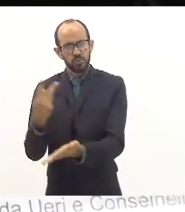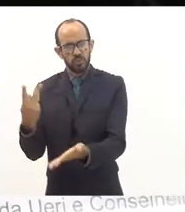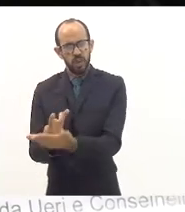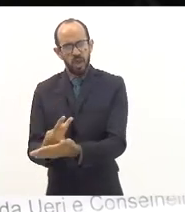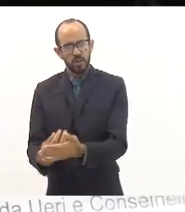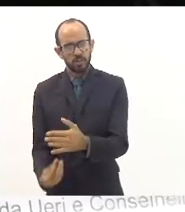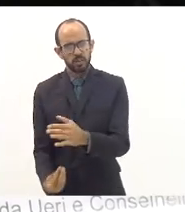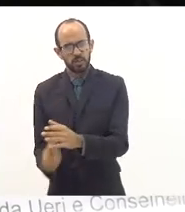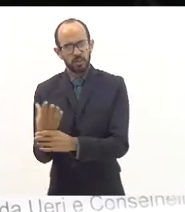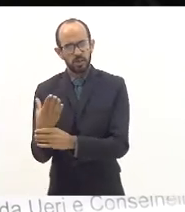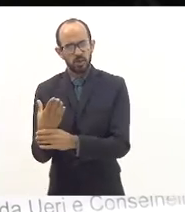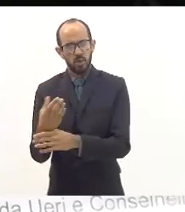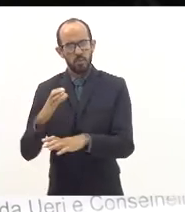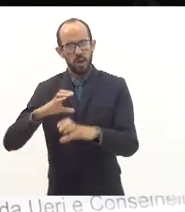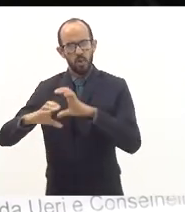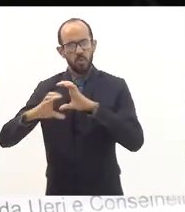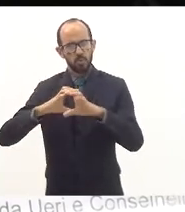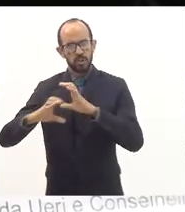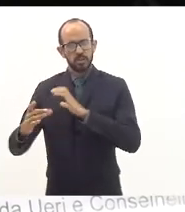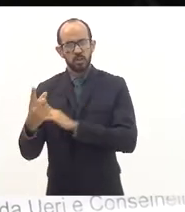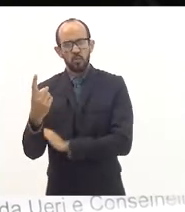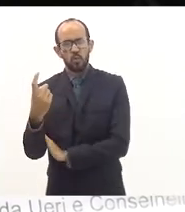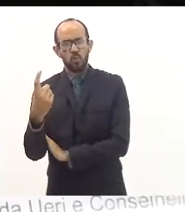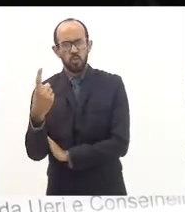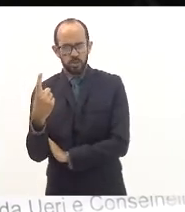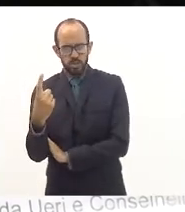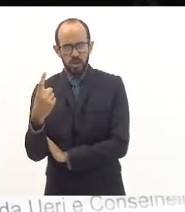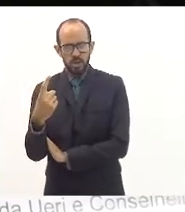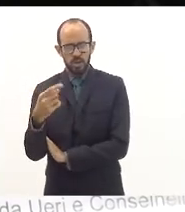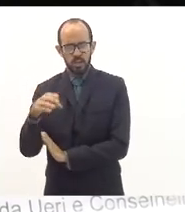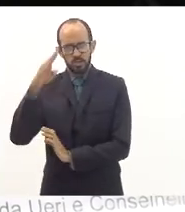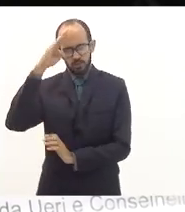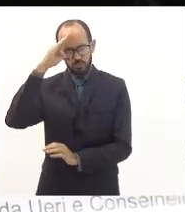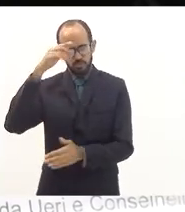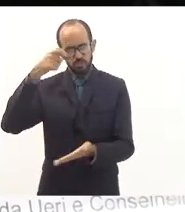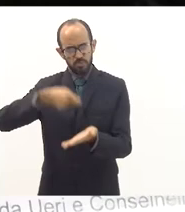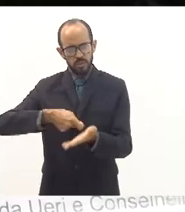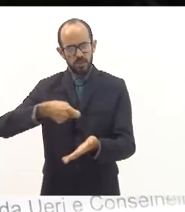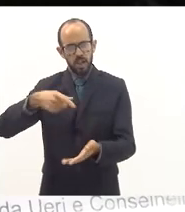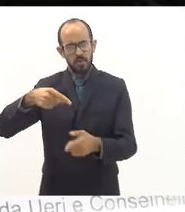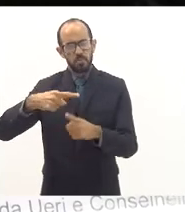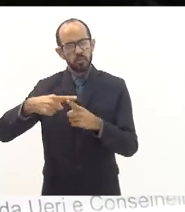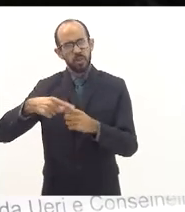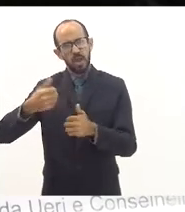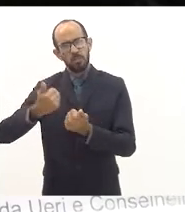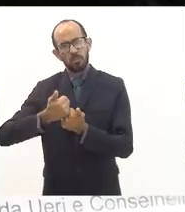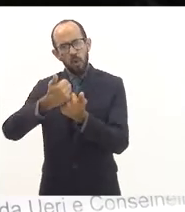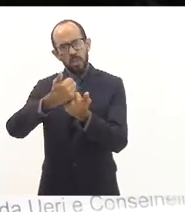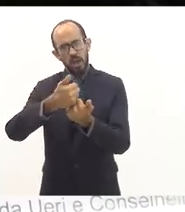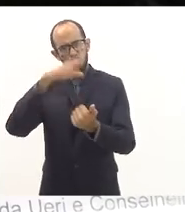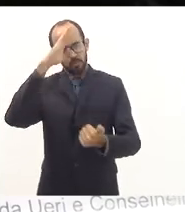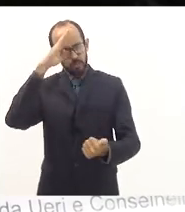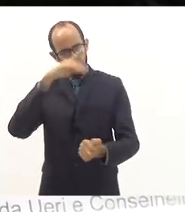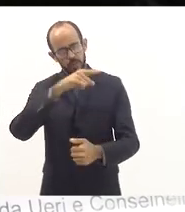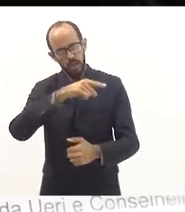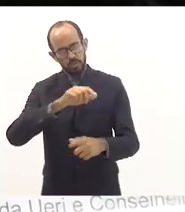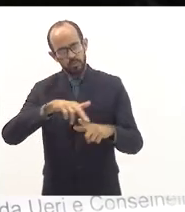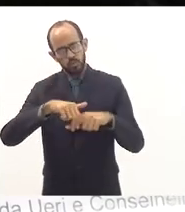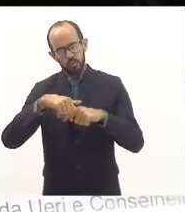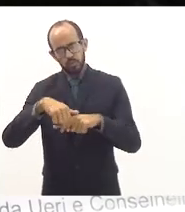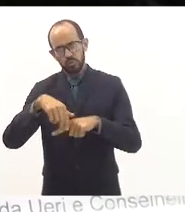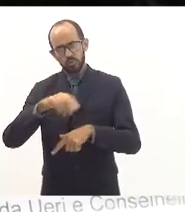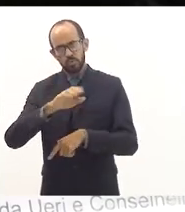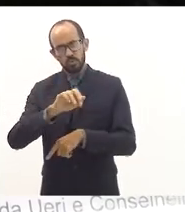das comunicações no período da ditadura e porque apoiava o regime militar. Por isso,